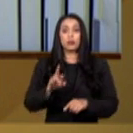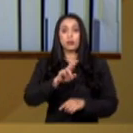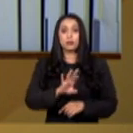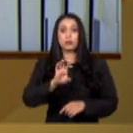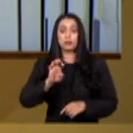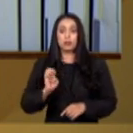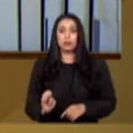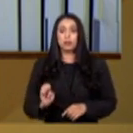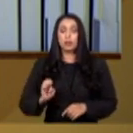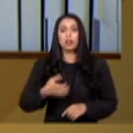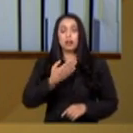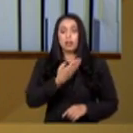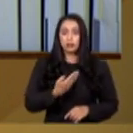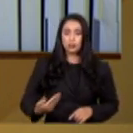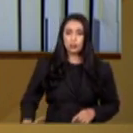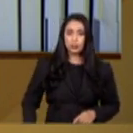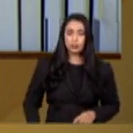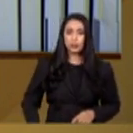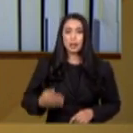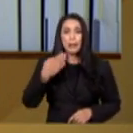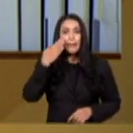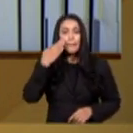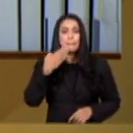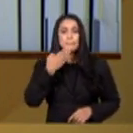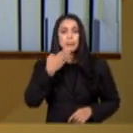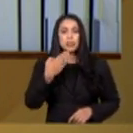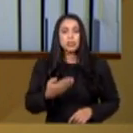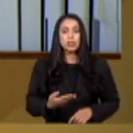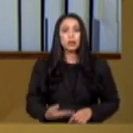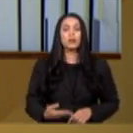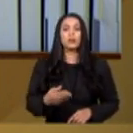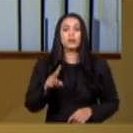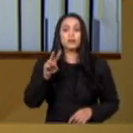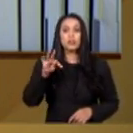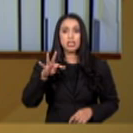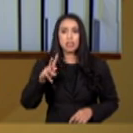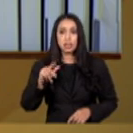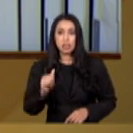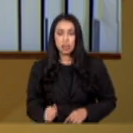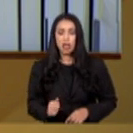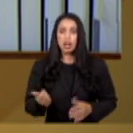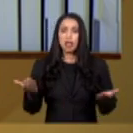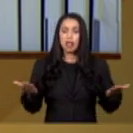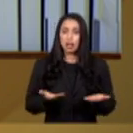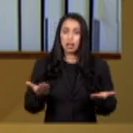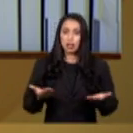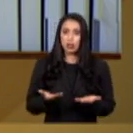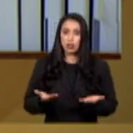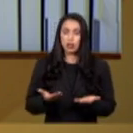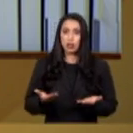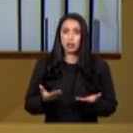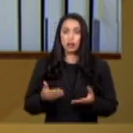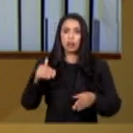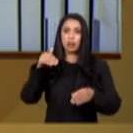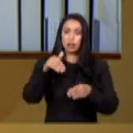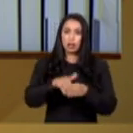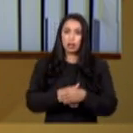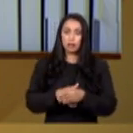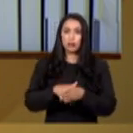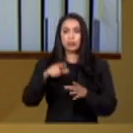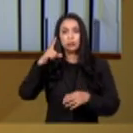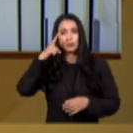pediu vista dos autos o ministro gilmar mendes a quem passa então a palavra para o seu voto